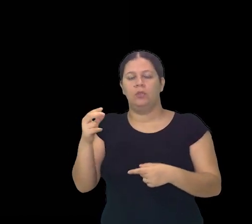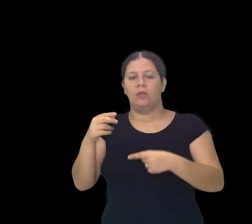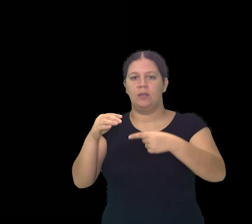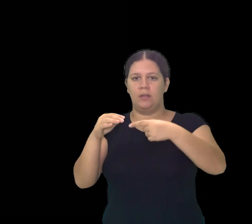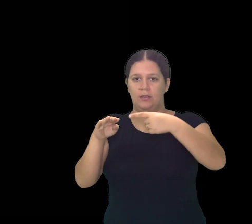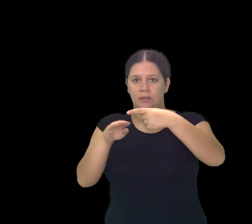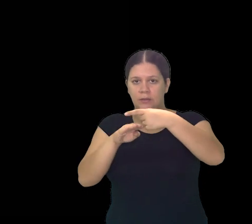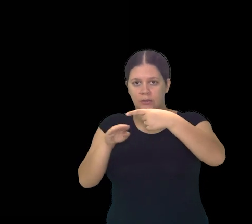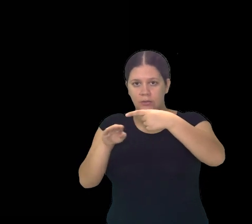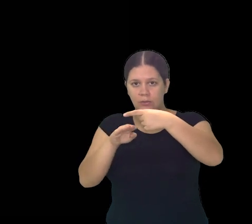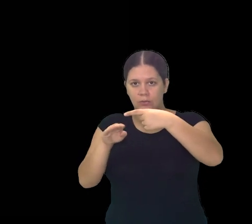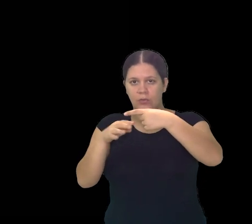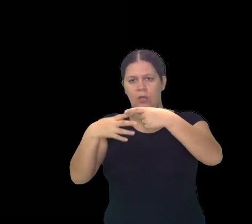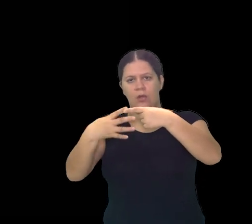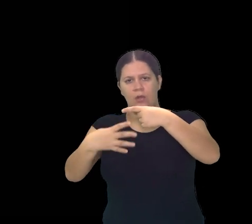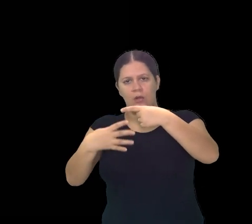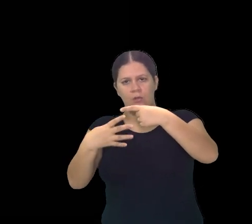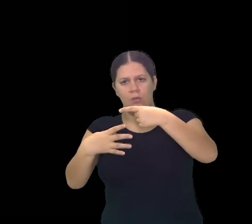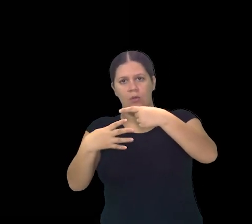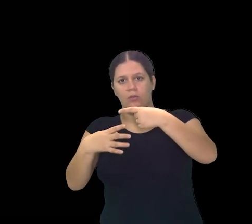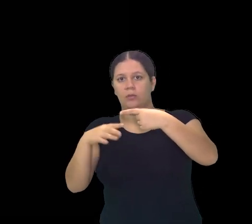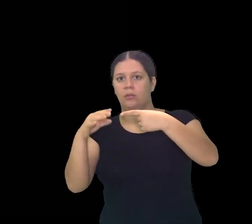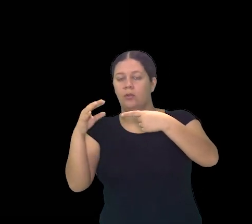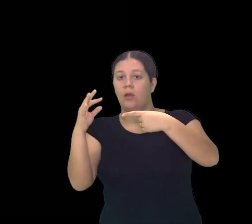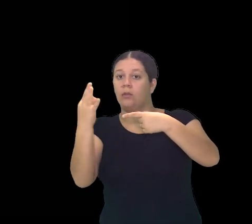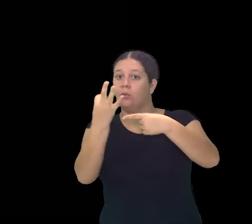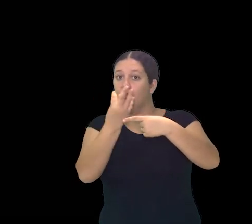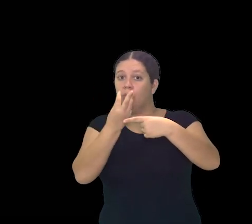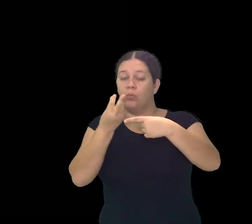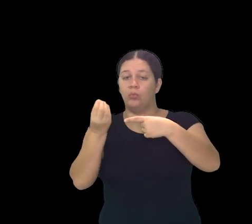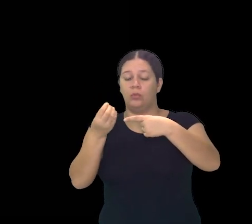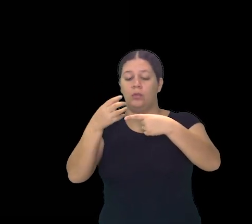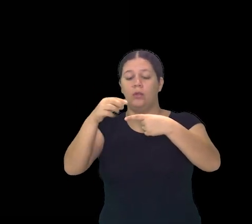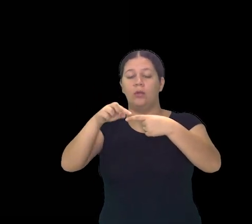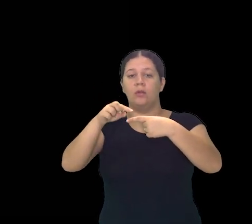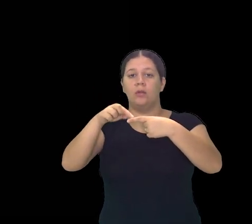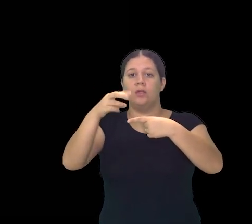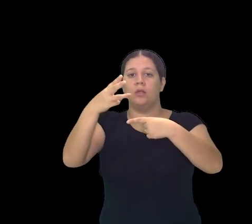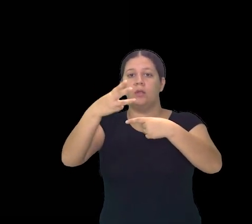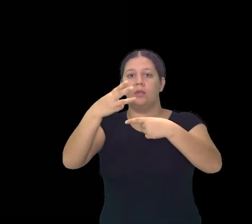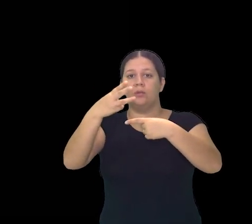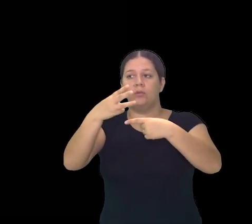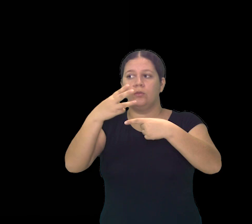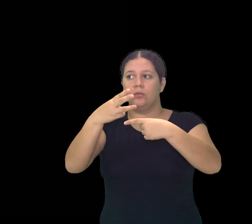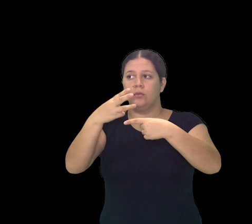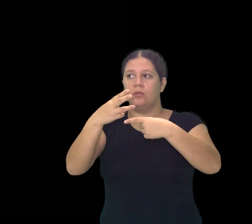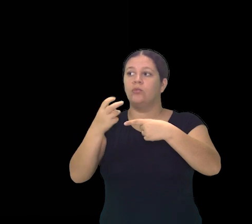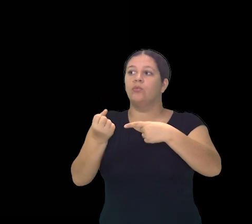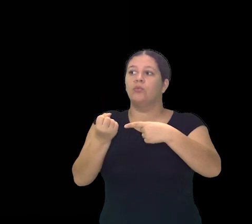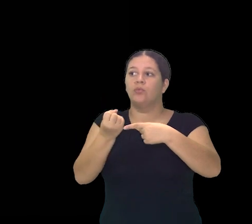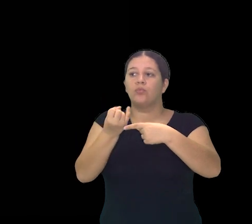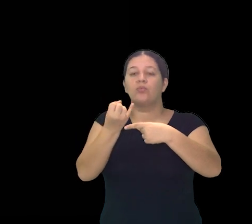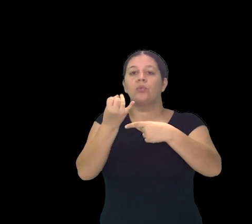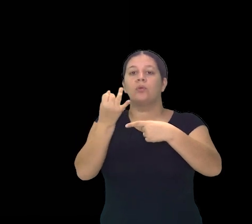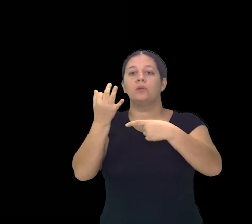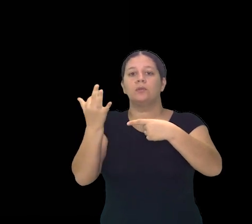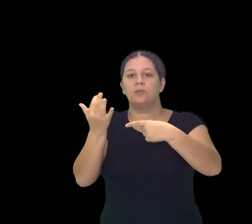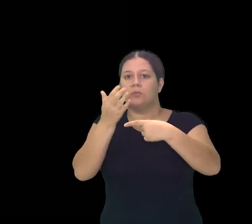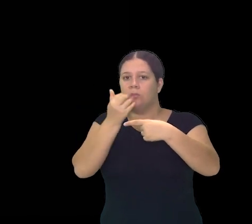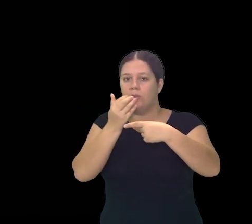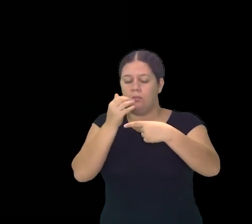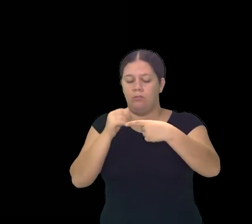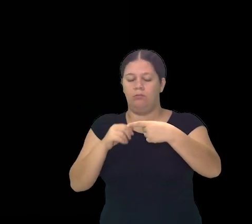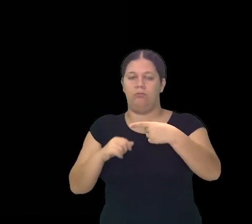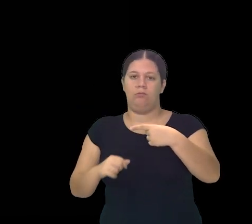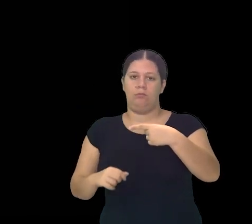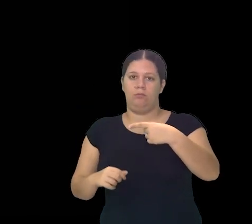o denominador, representa o número total de pedaços de torta. E o 3 representa quantos desses pedaços nós